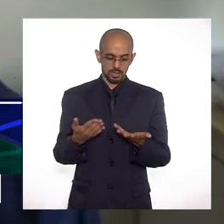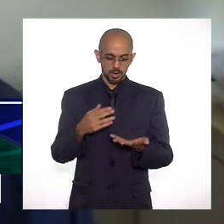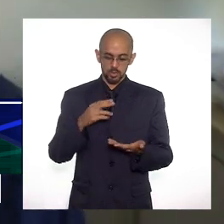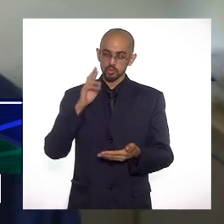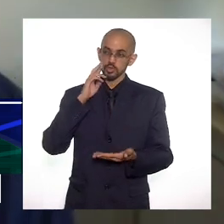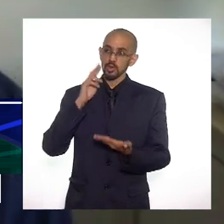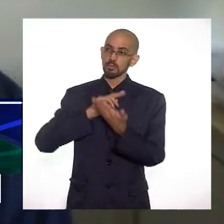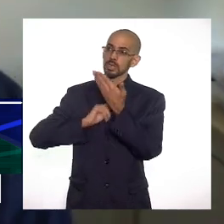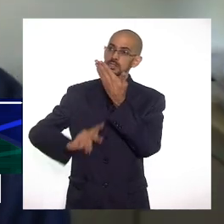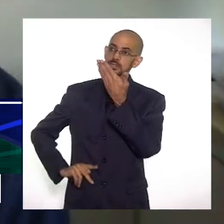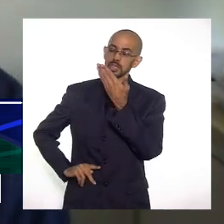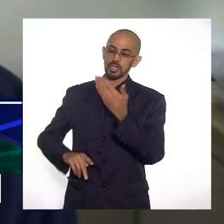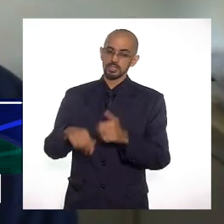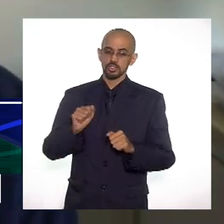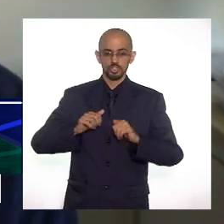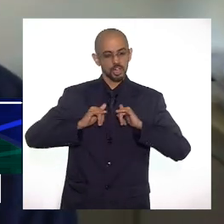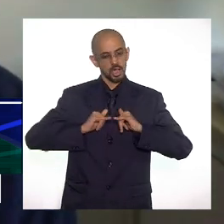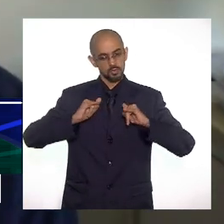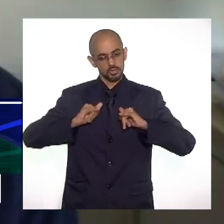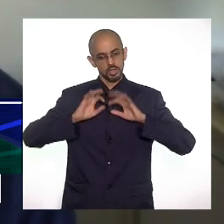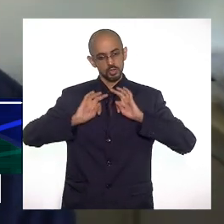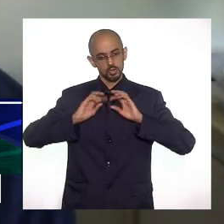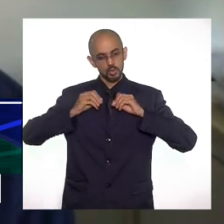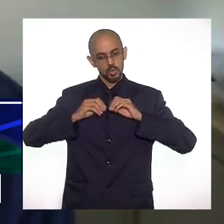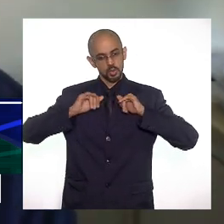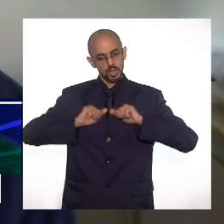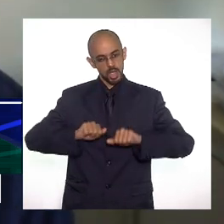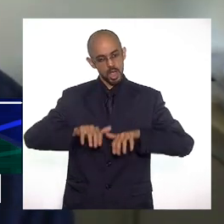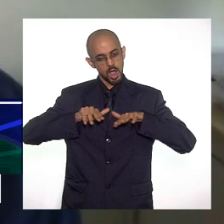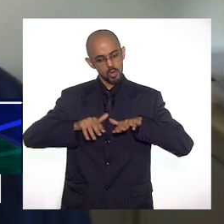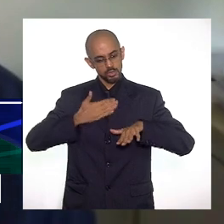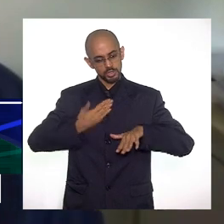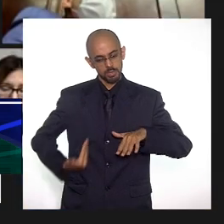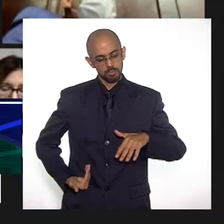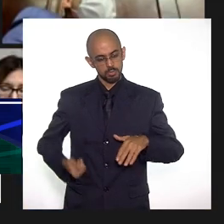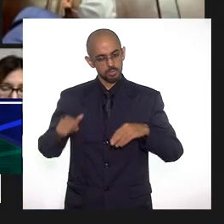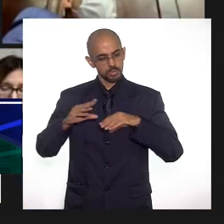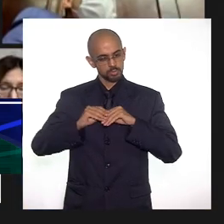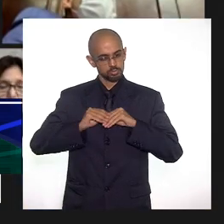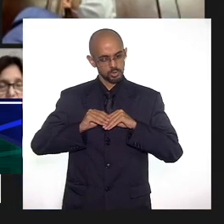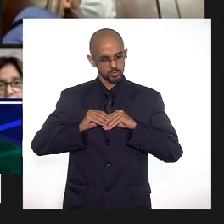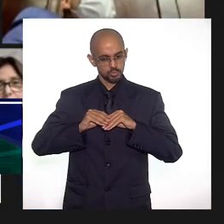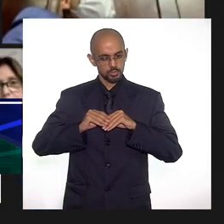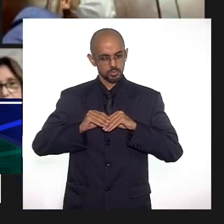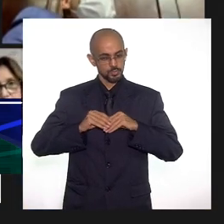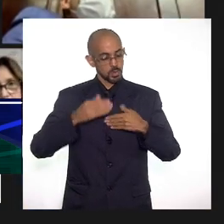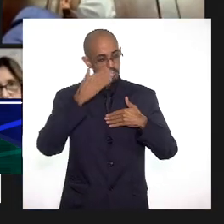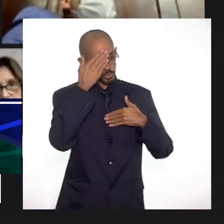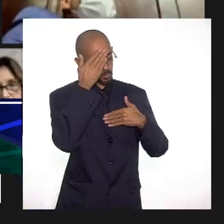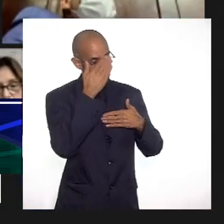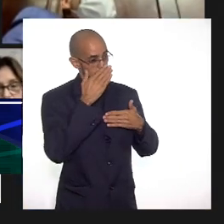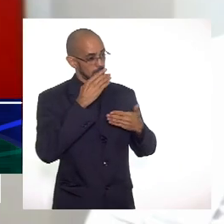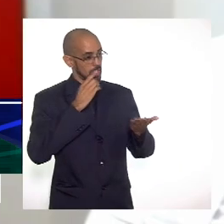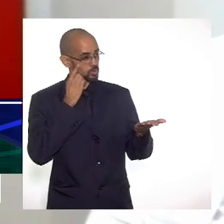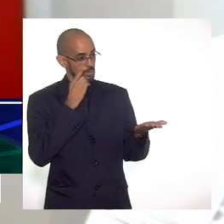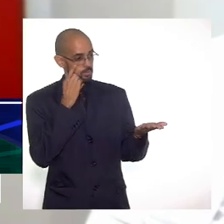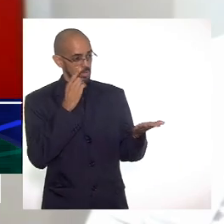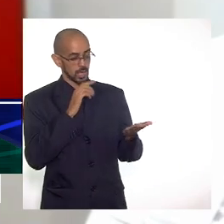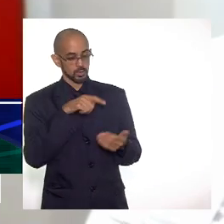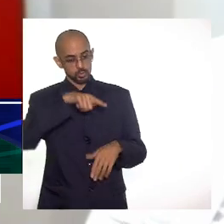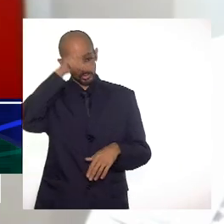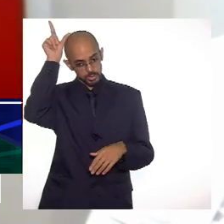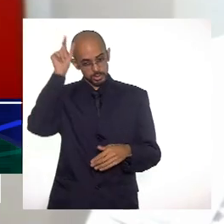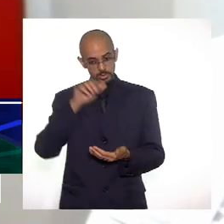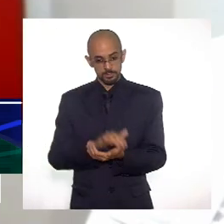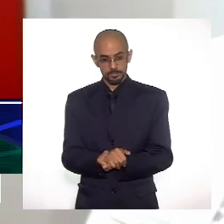já toda a audiência pública de forma sintética. Muito obrigado, senhor. Obrigado, deputado Luiz. Pela Comissão